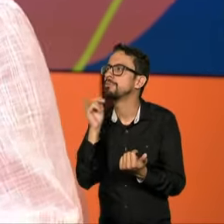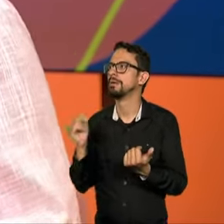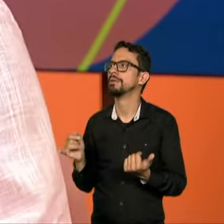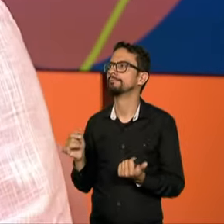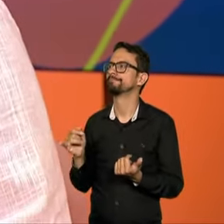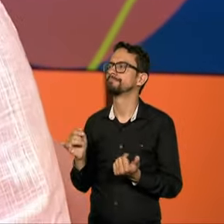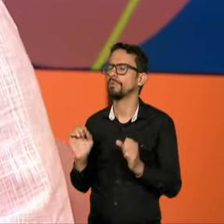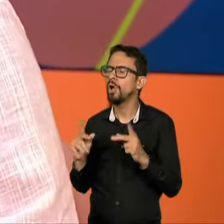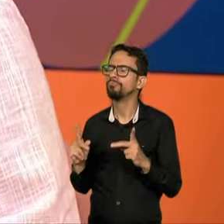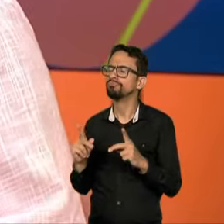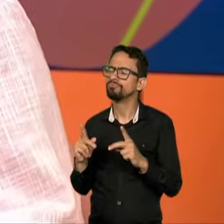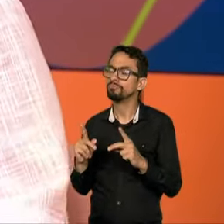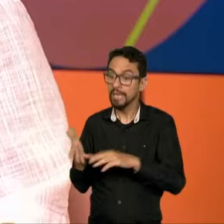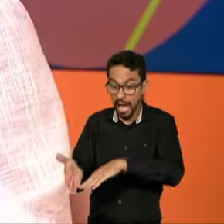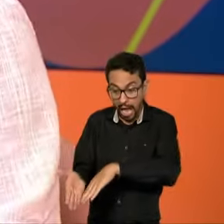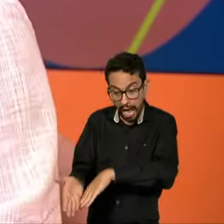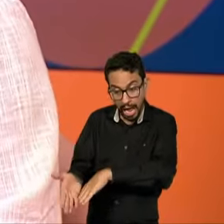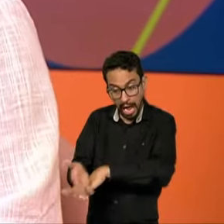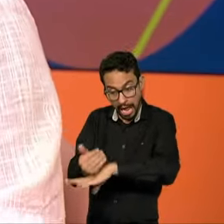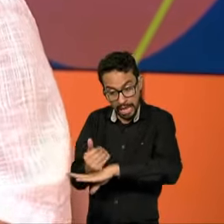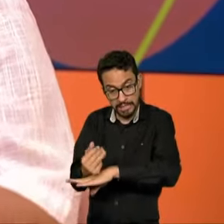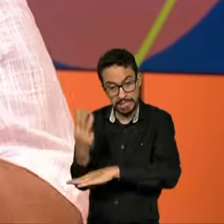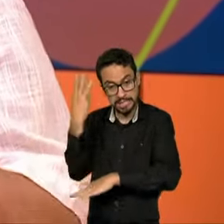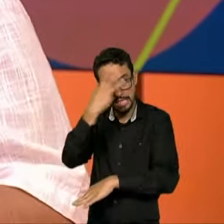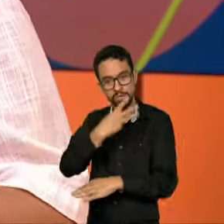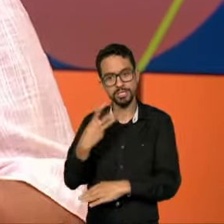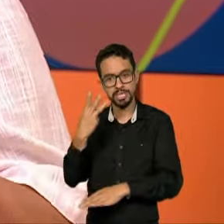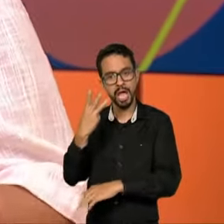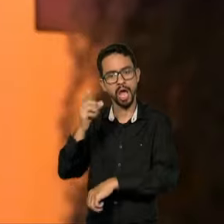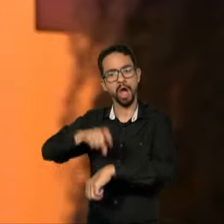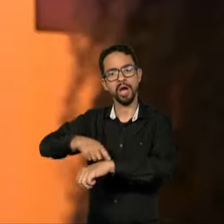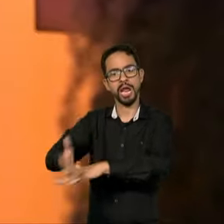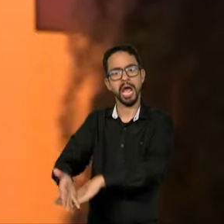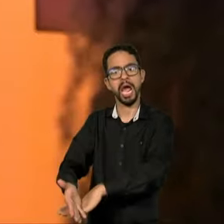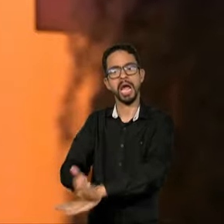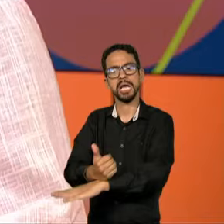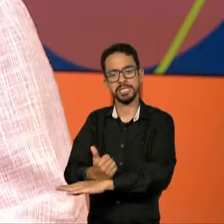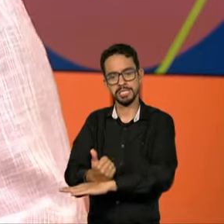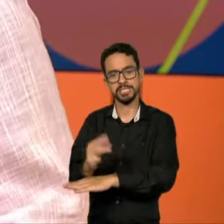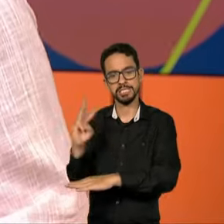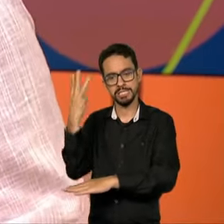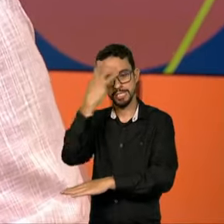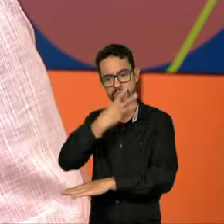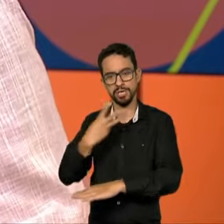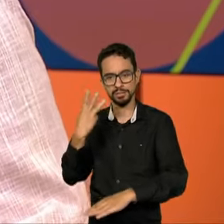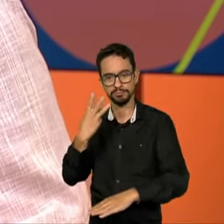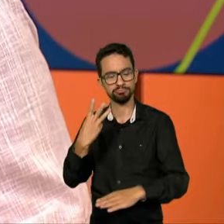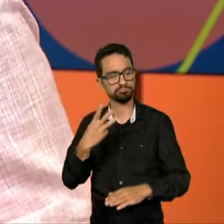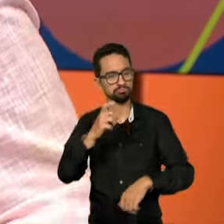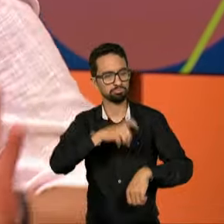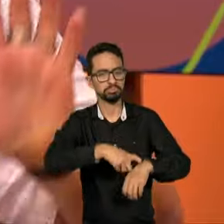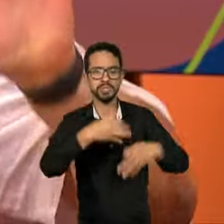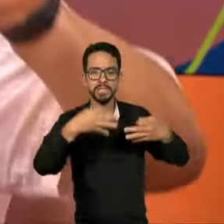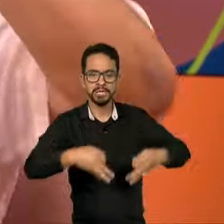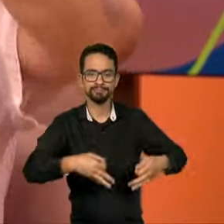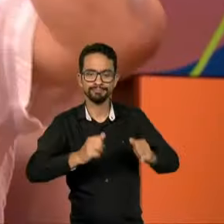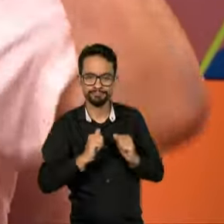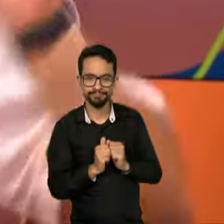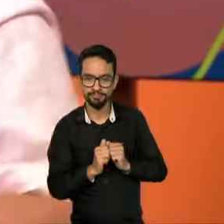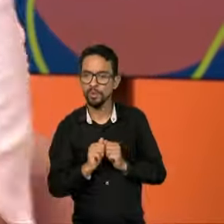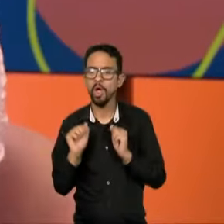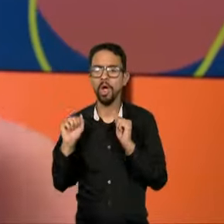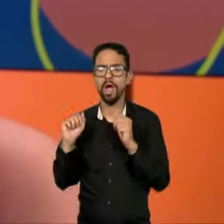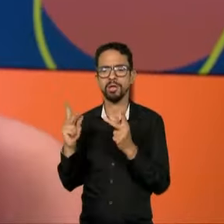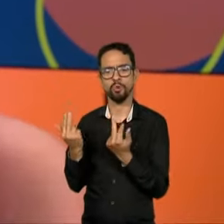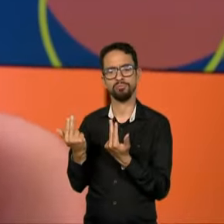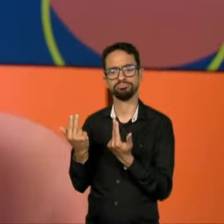eu chegava 3 horas antes da peça e ela também. É, Marília, nossa, Marília de uma disciplina. É. Então, tínhamos esse ponto em comum, porque eu não queria ficar no mundo,